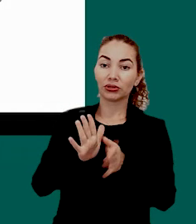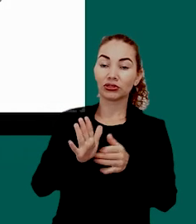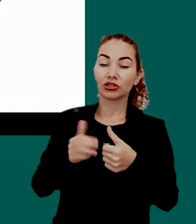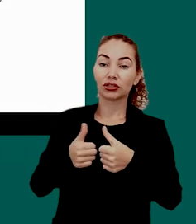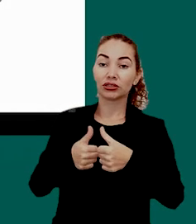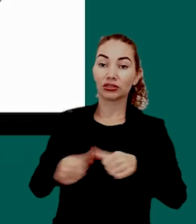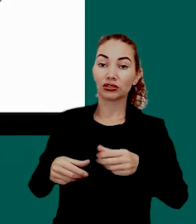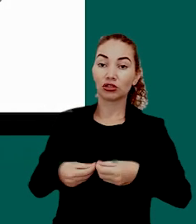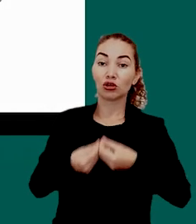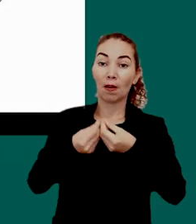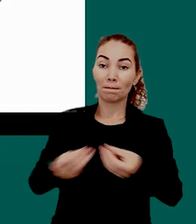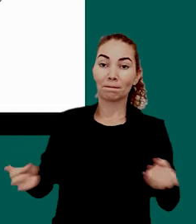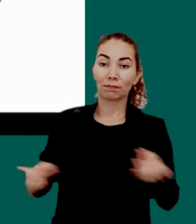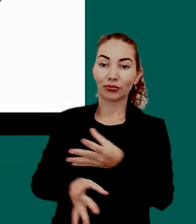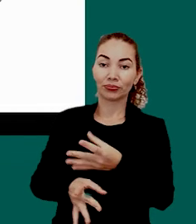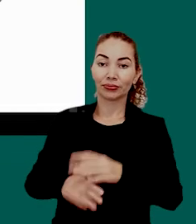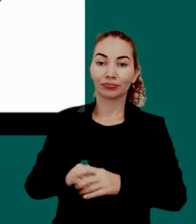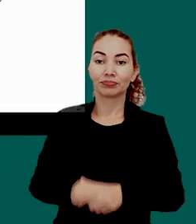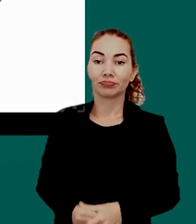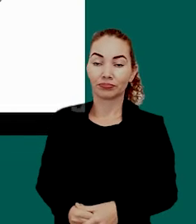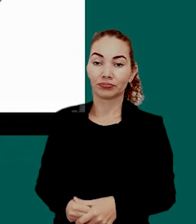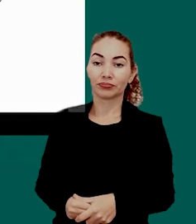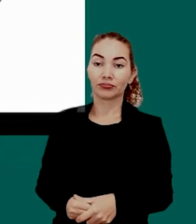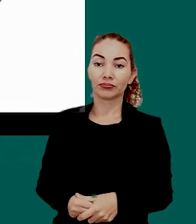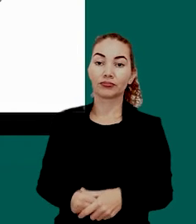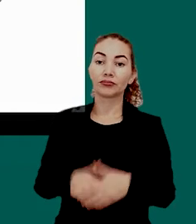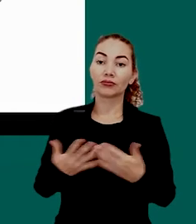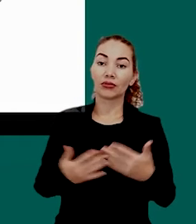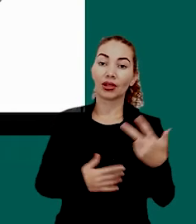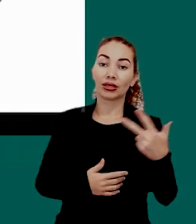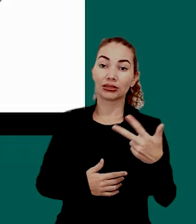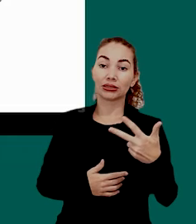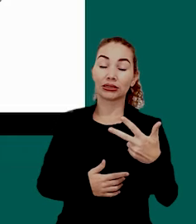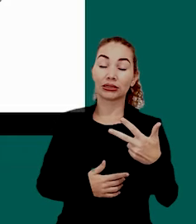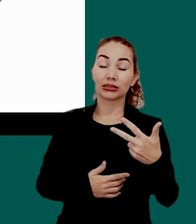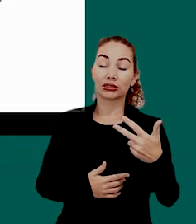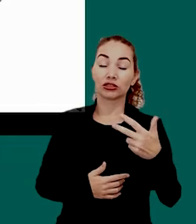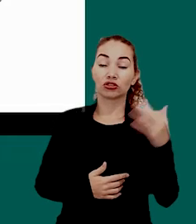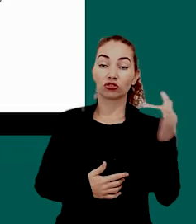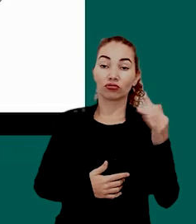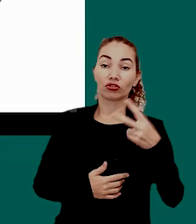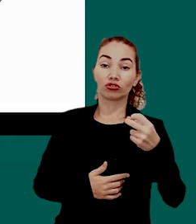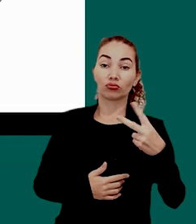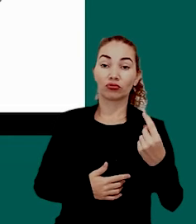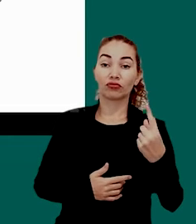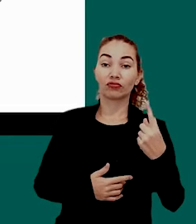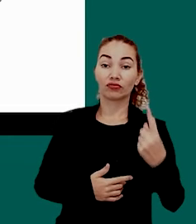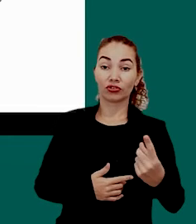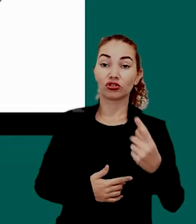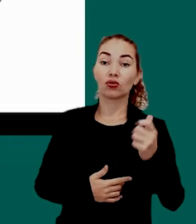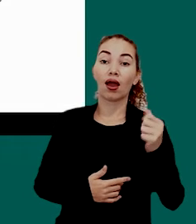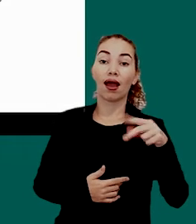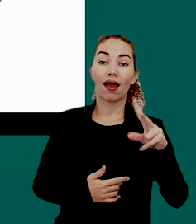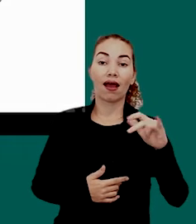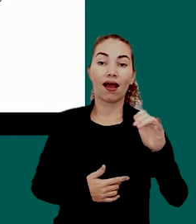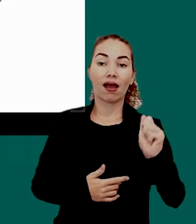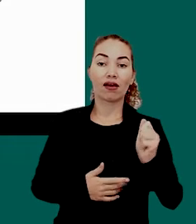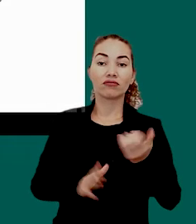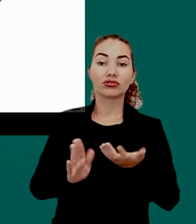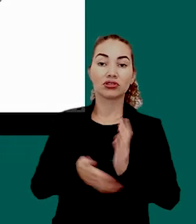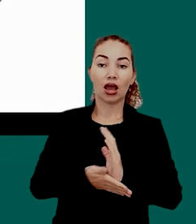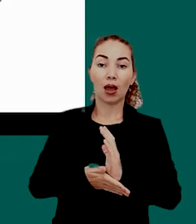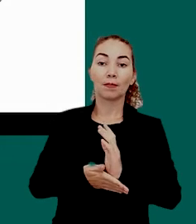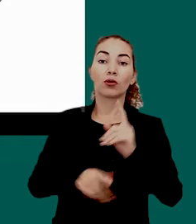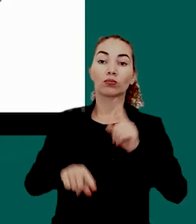esteja disponível nas prateleiras. Né? Em 3 de fevereiro de 2021, a Anvisa autorizou a possibilidade de aprovação emergencial de